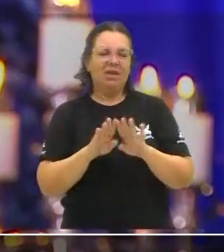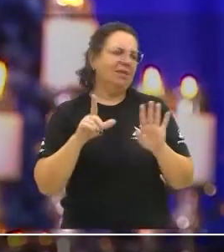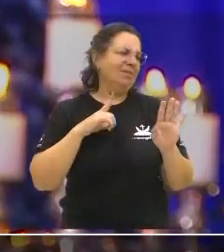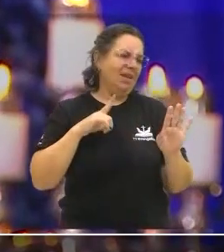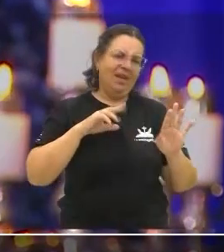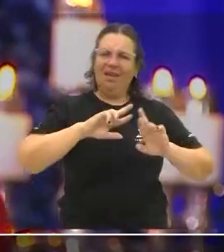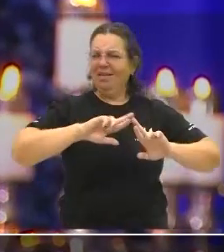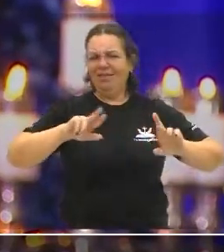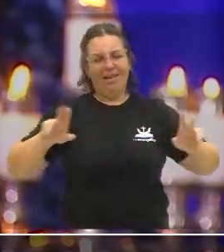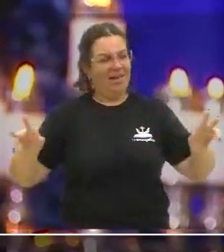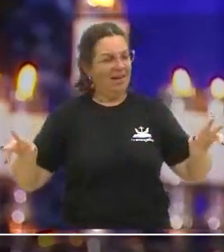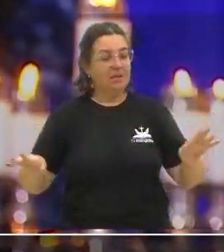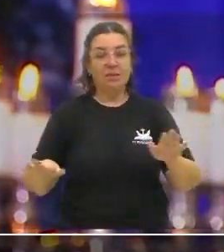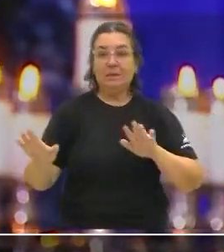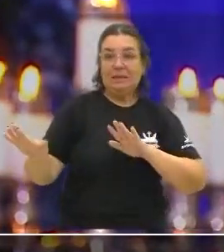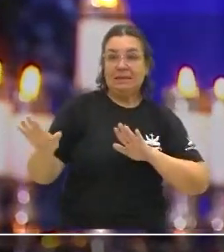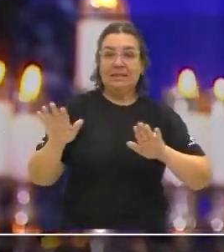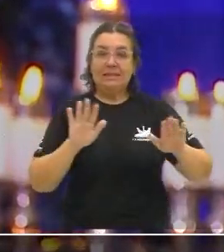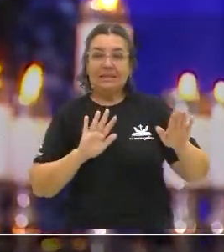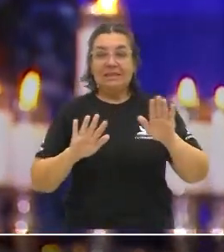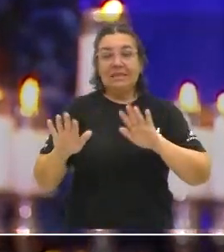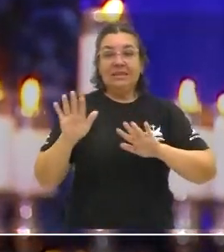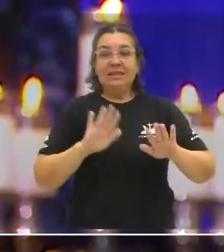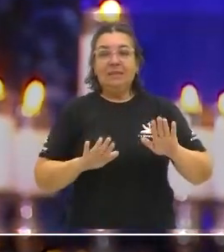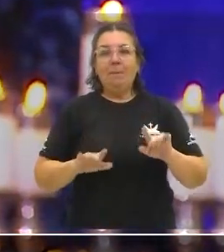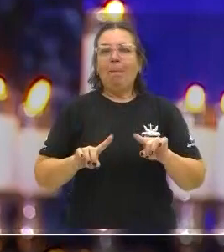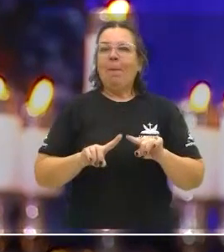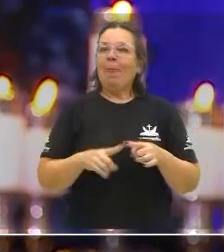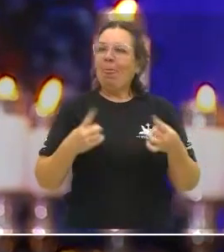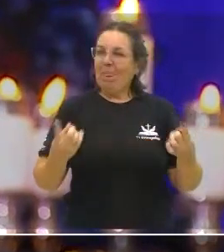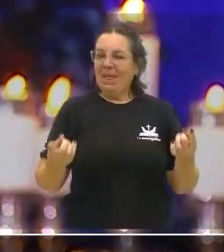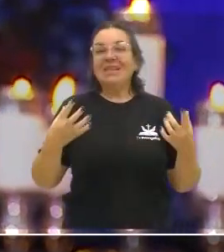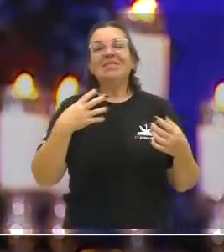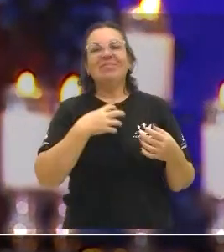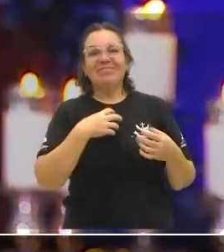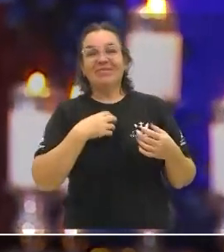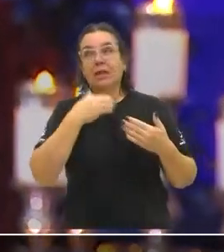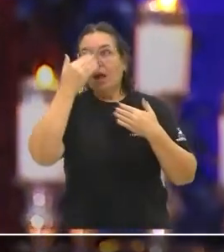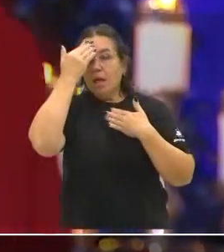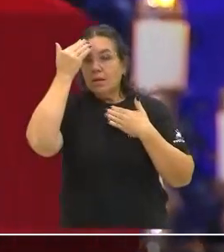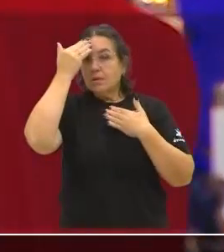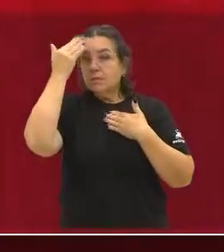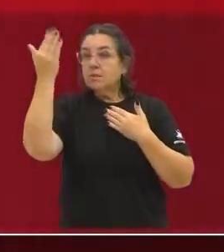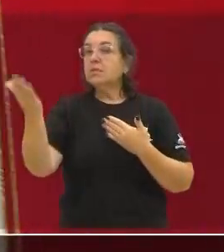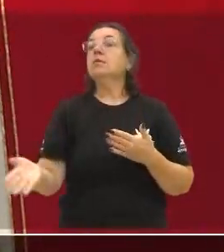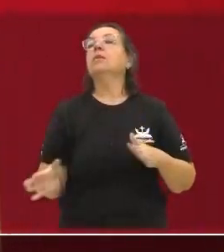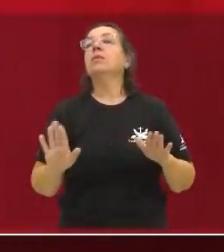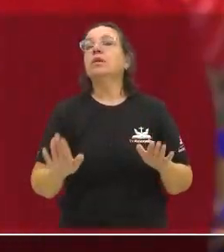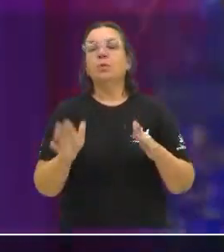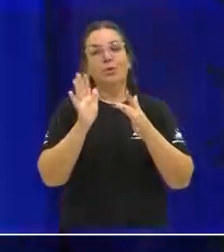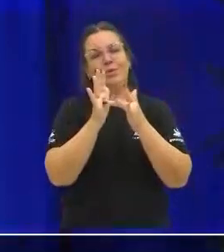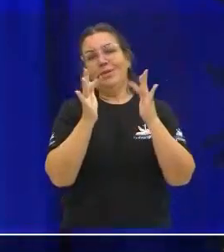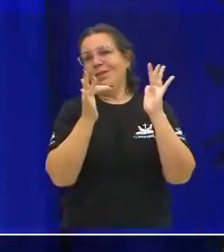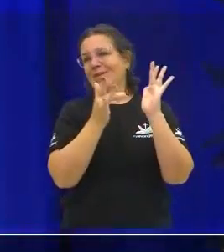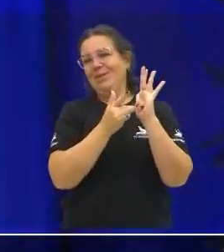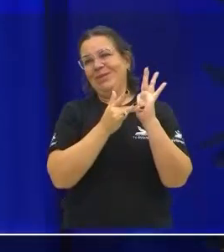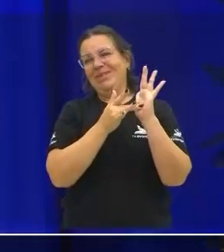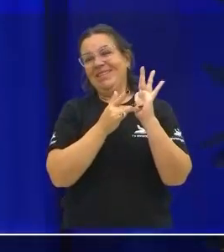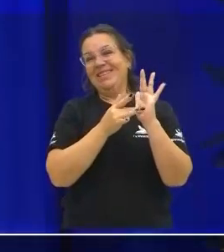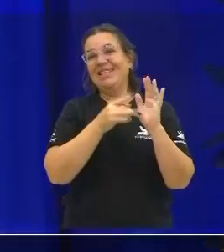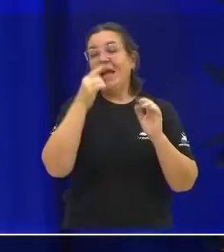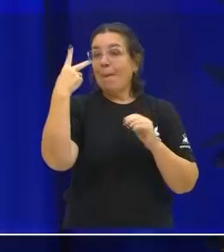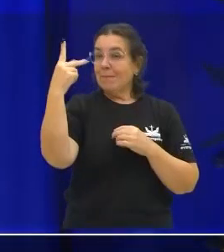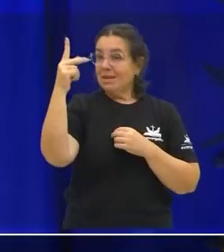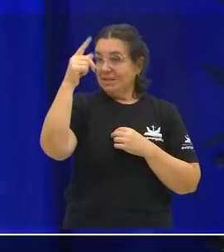né? É meio oscilante, mas é uma forma de agradecermos e pedir, Jesus,